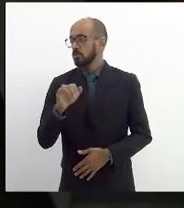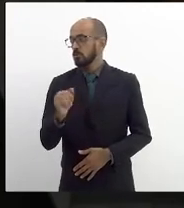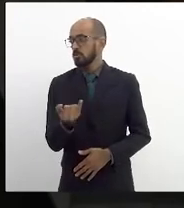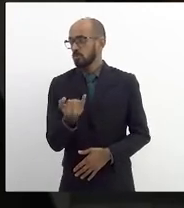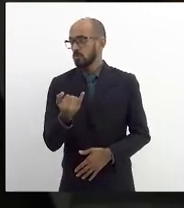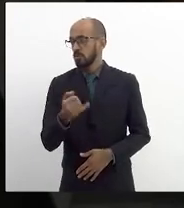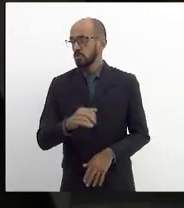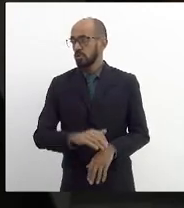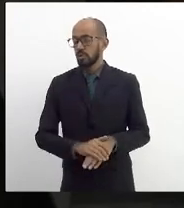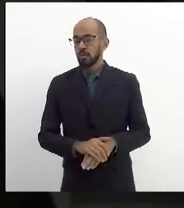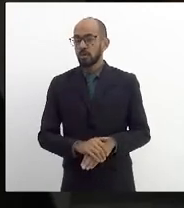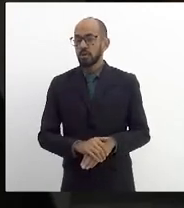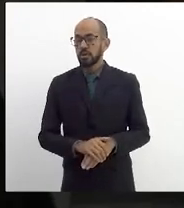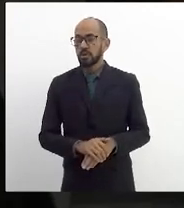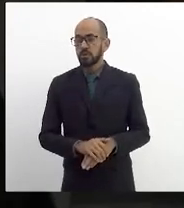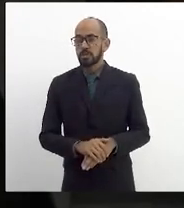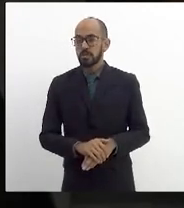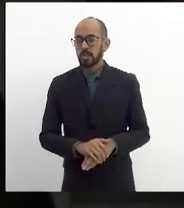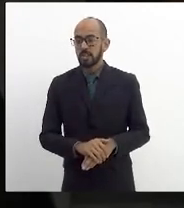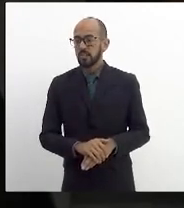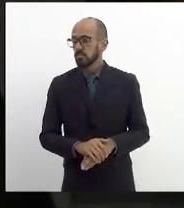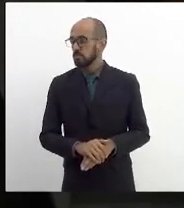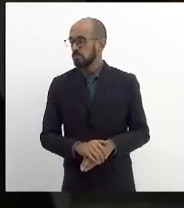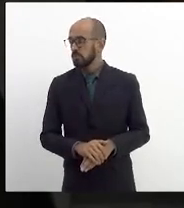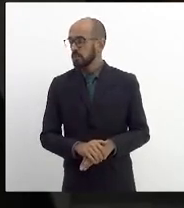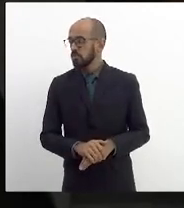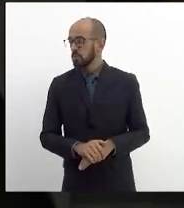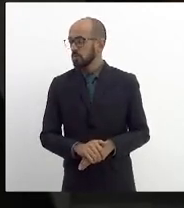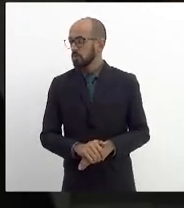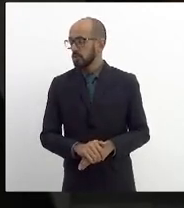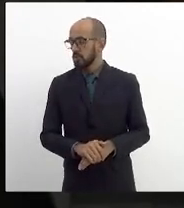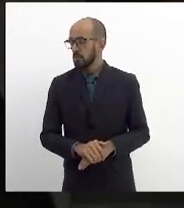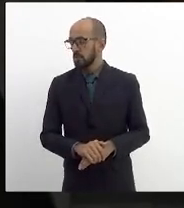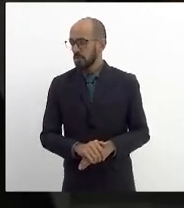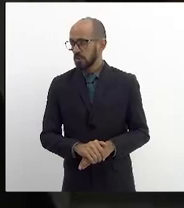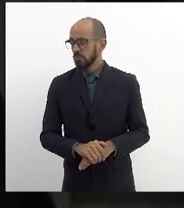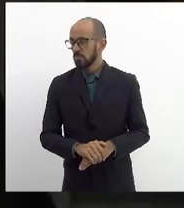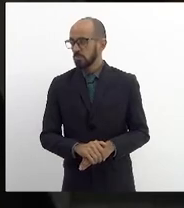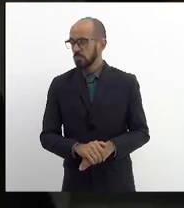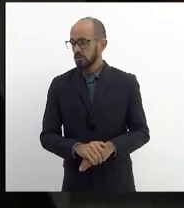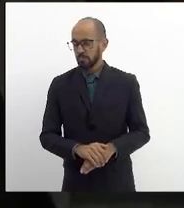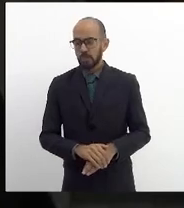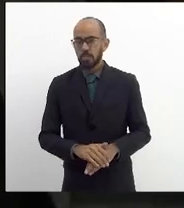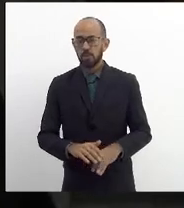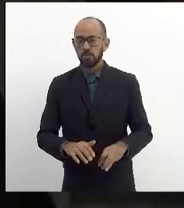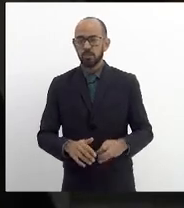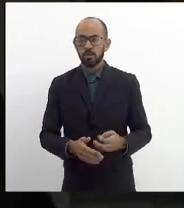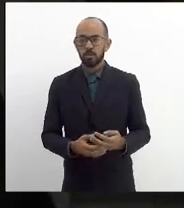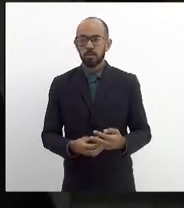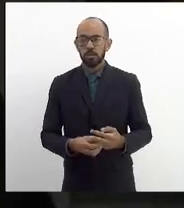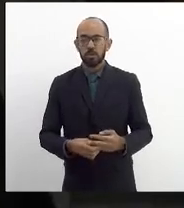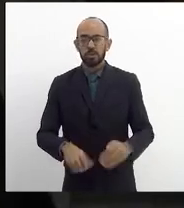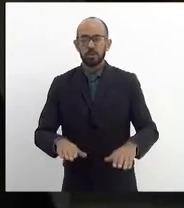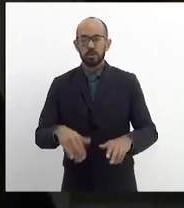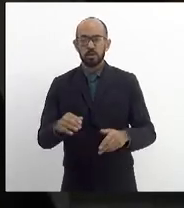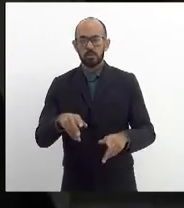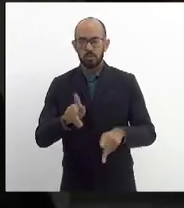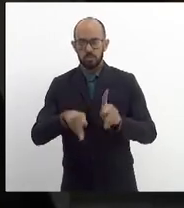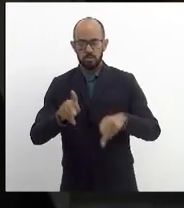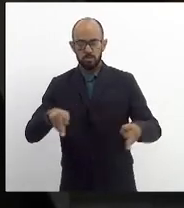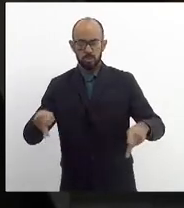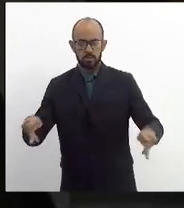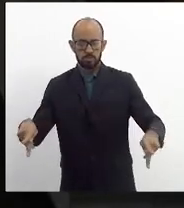tá sendo fortemente repelida pela população